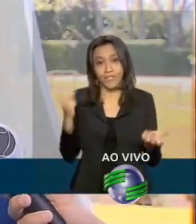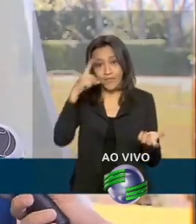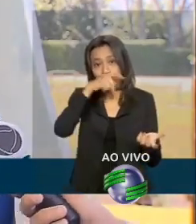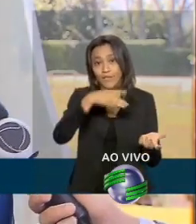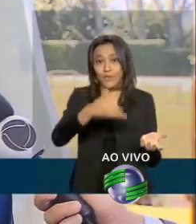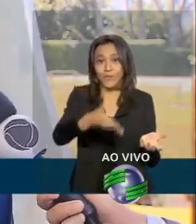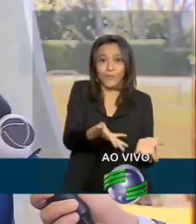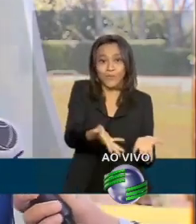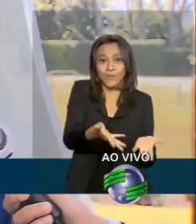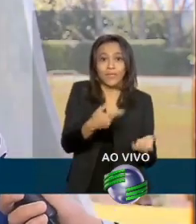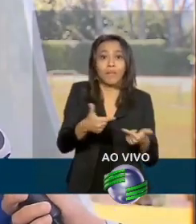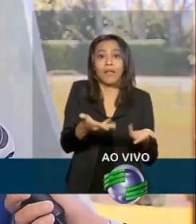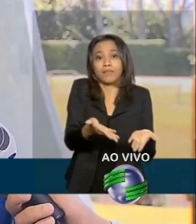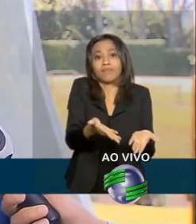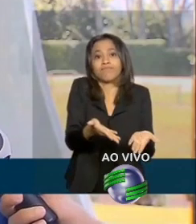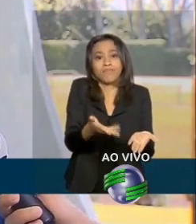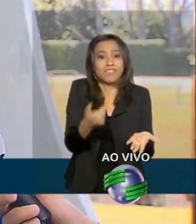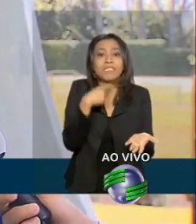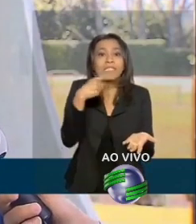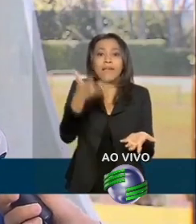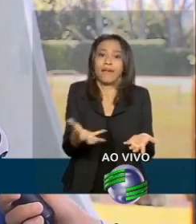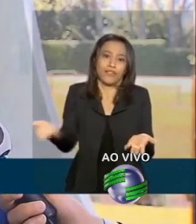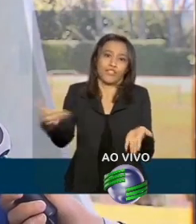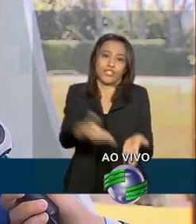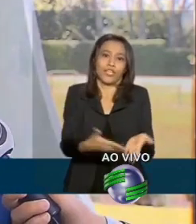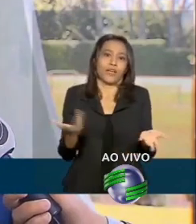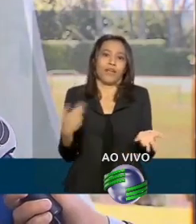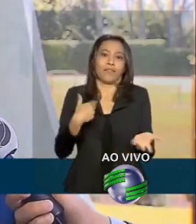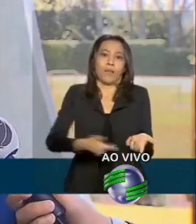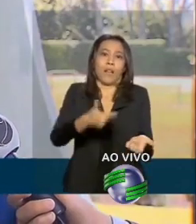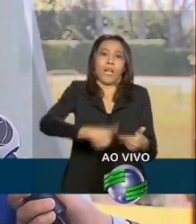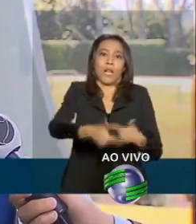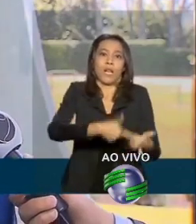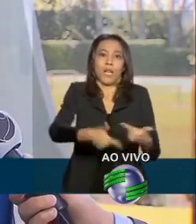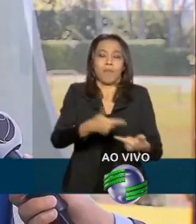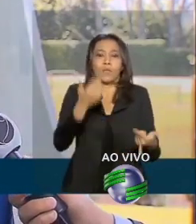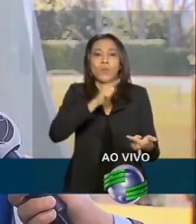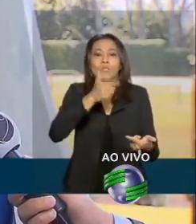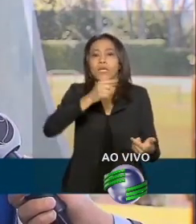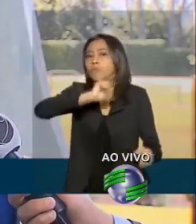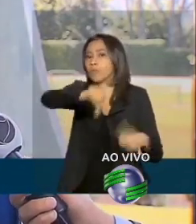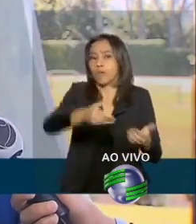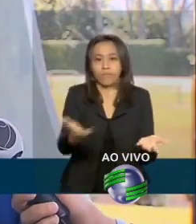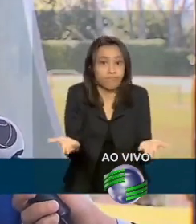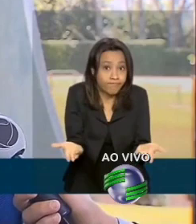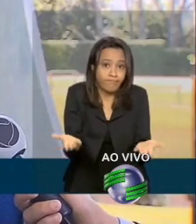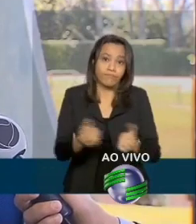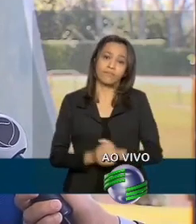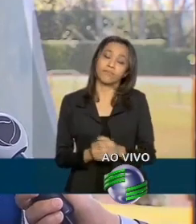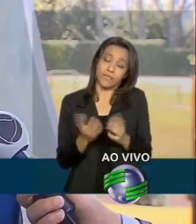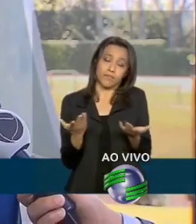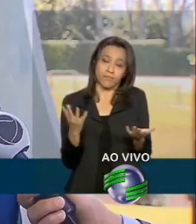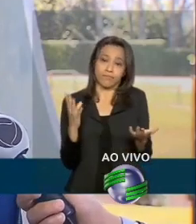difícil trabalhar dessa maneira. Ninguém quer chegar lá dando murro em ponta de faca. Mas uma grande realidade que nós